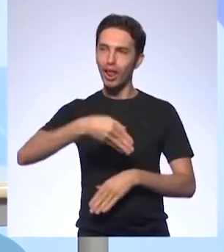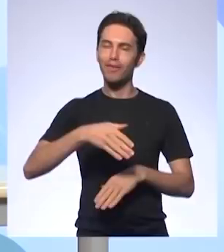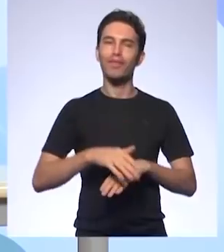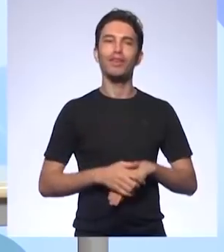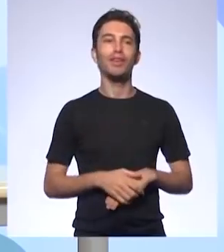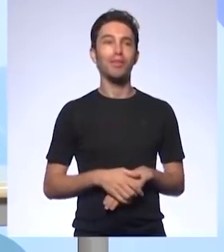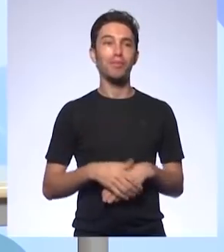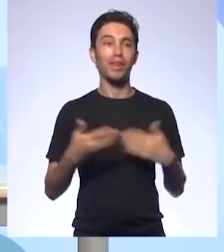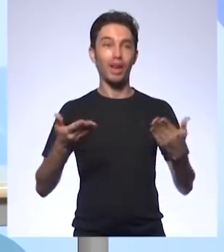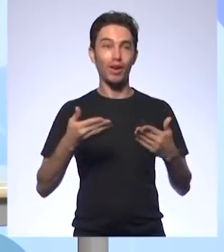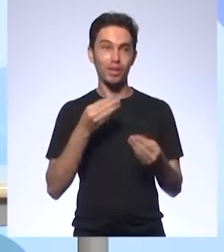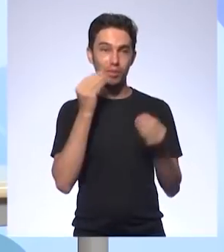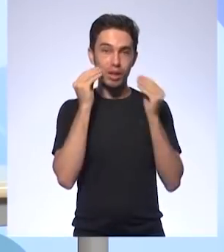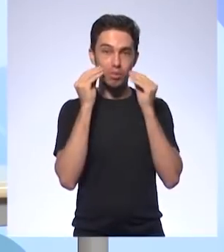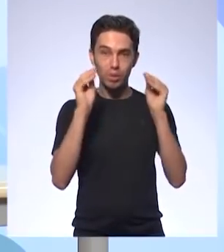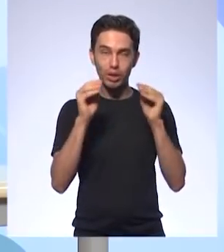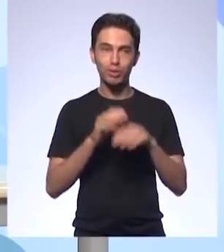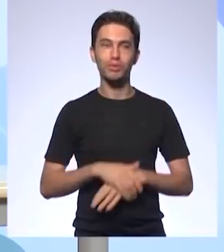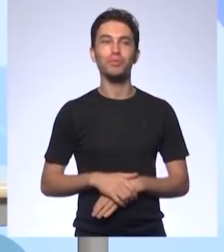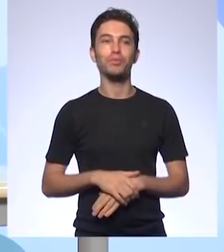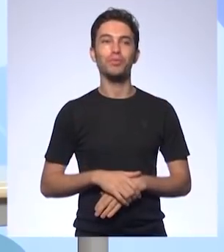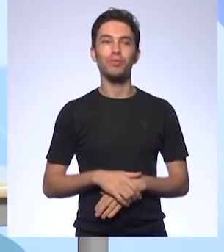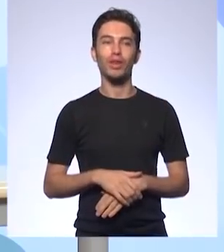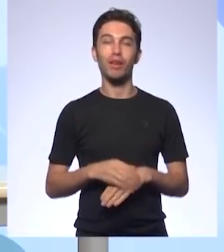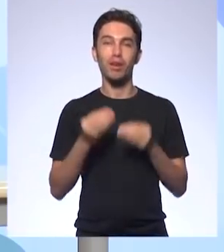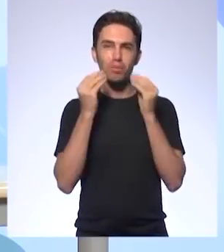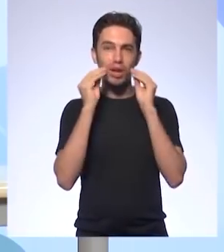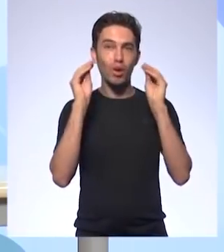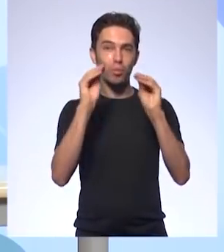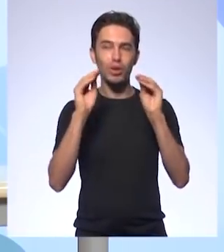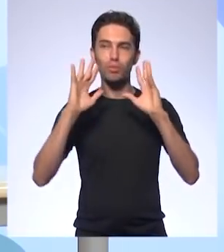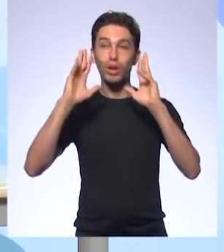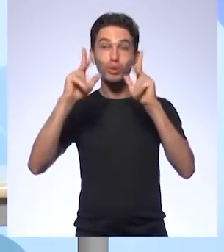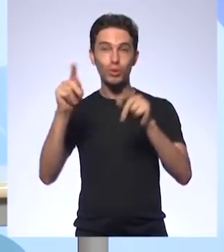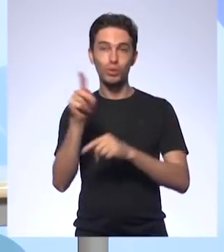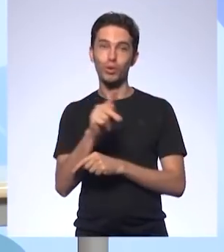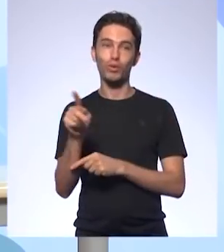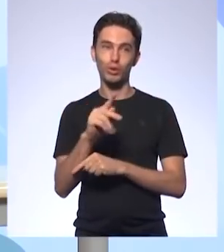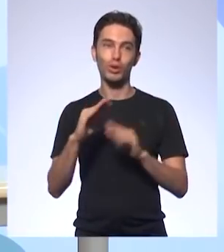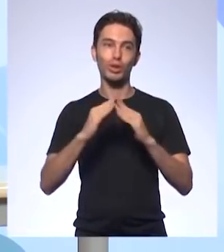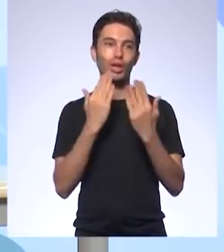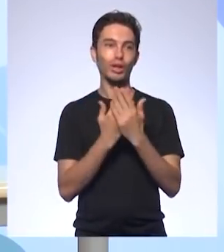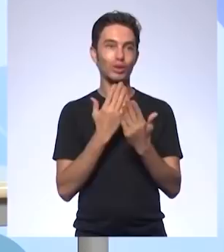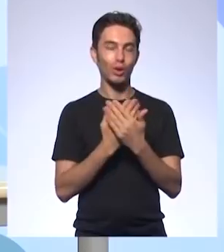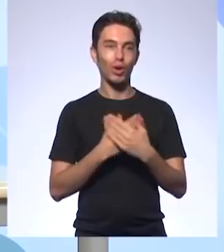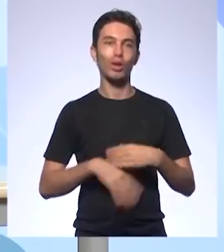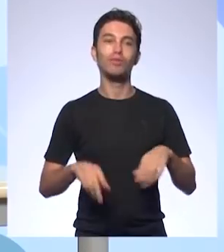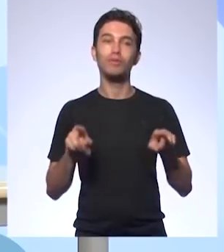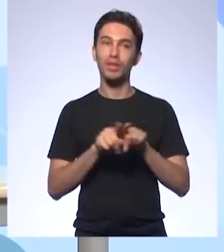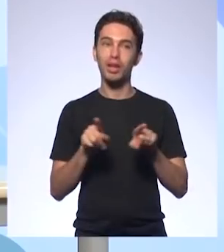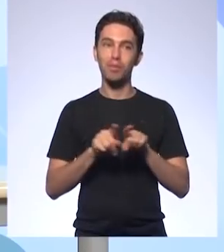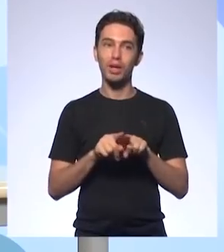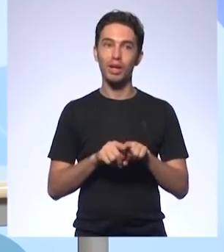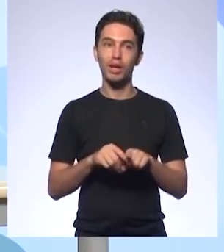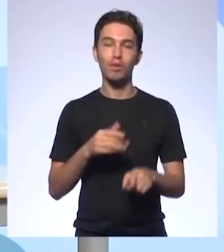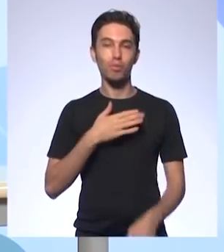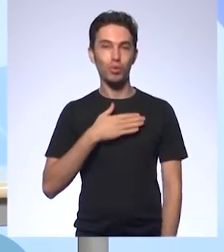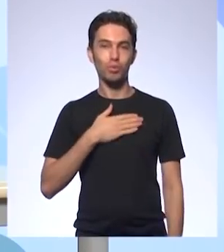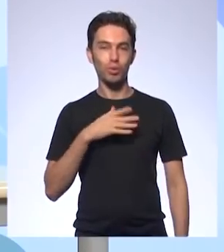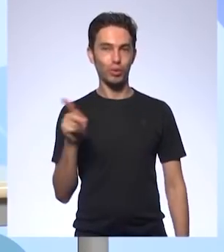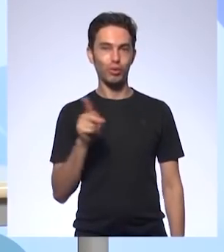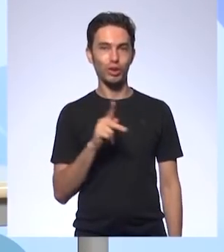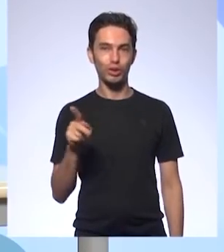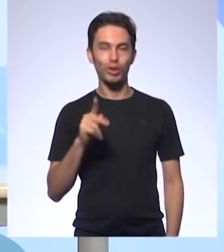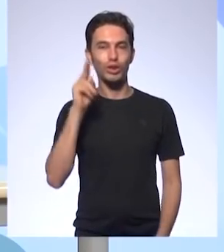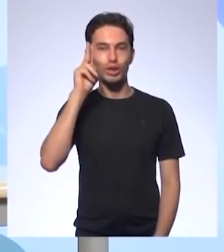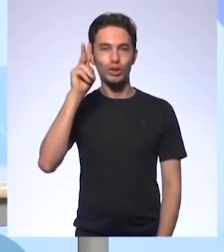seu momento aí. Eu quero mandar um beijo para todos os professores da escola. Quero mandar um beijo também para o meu professor